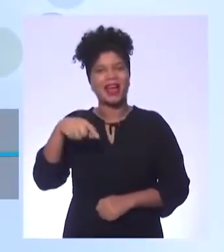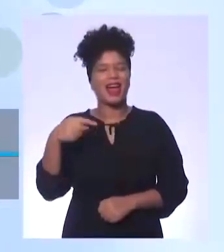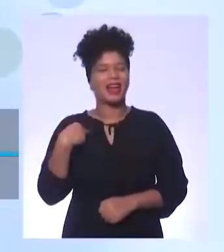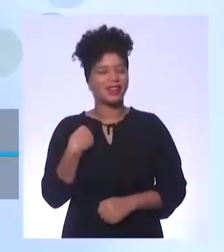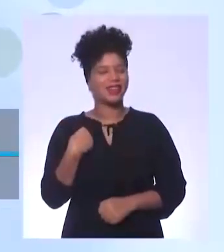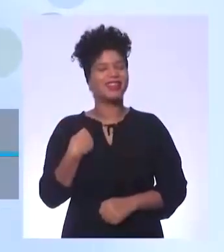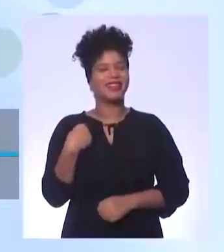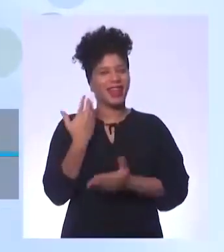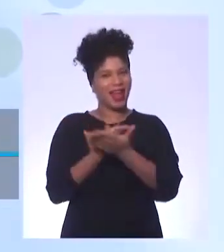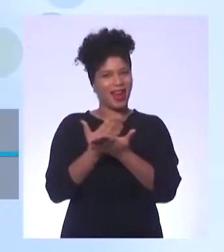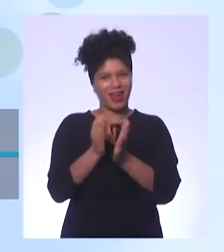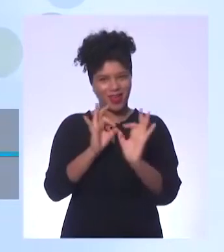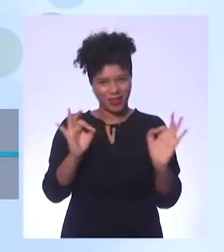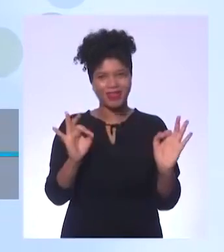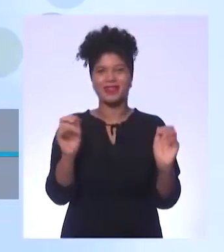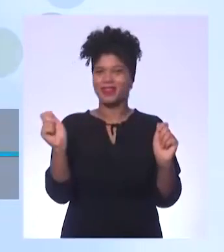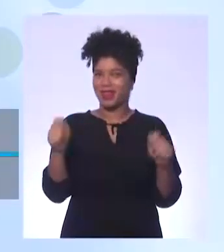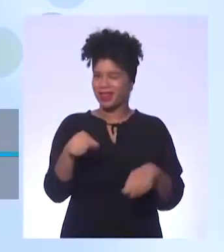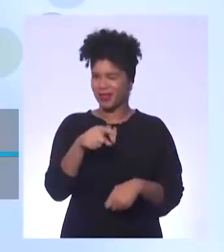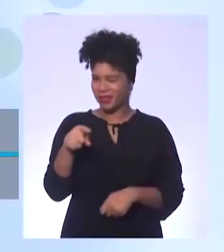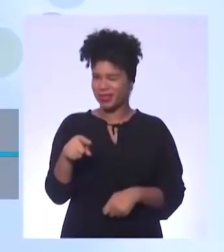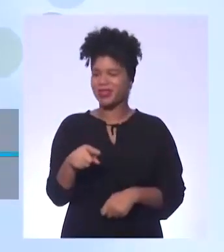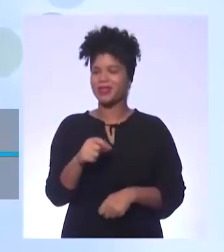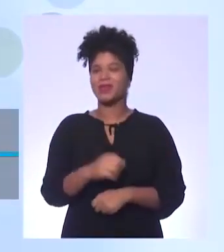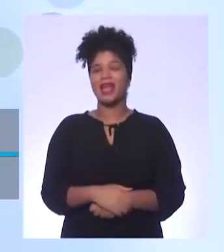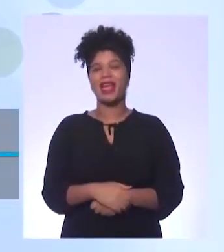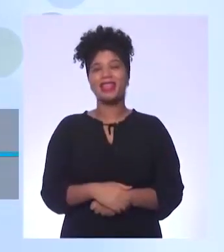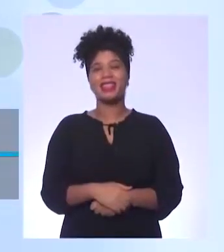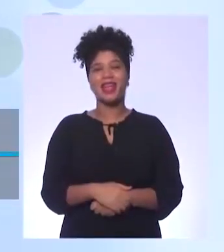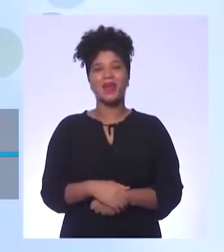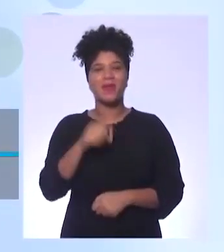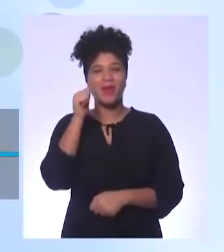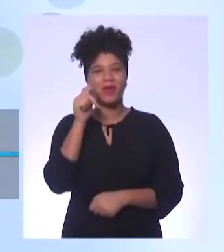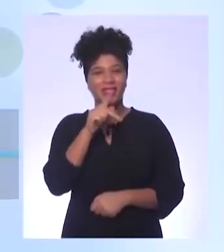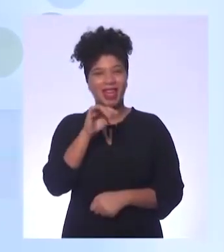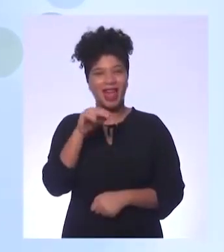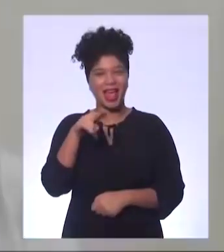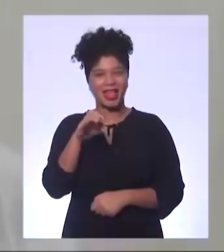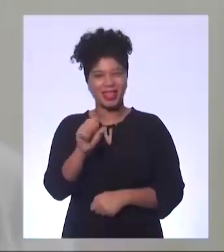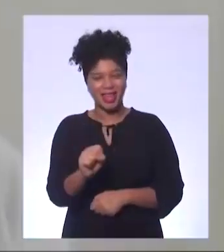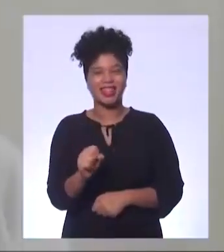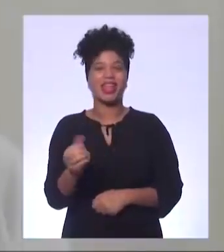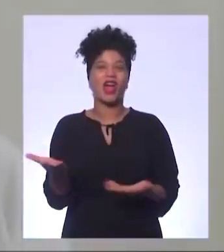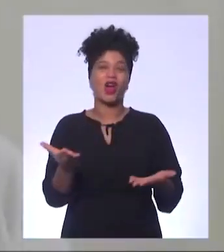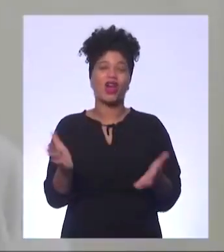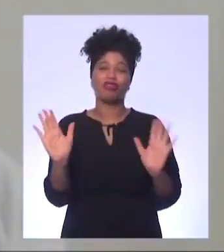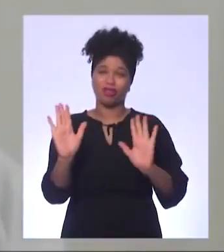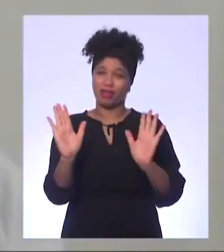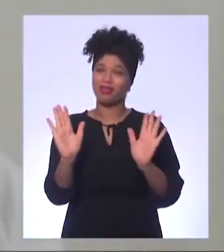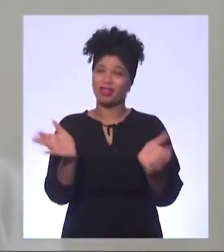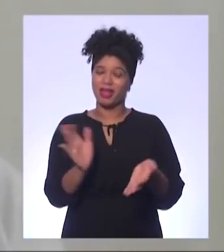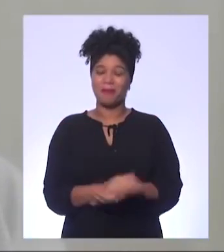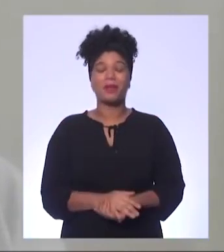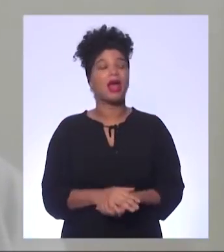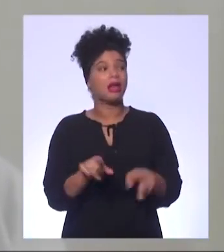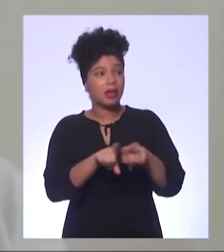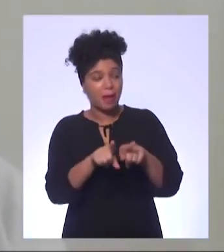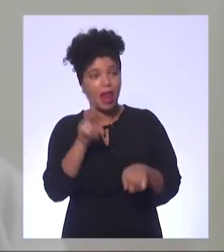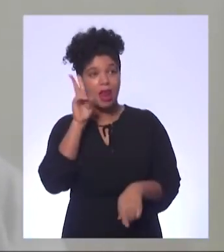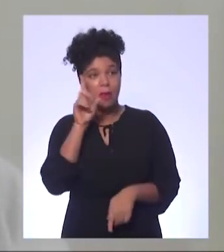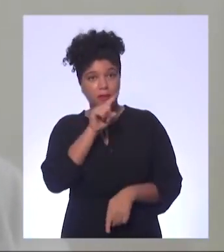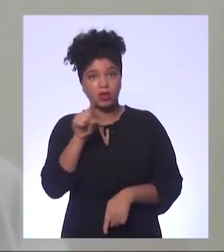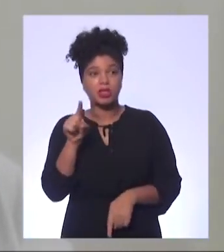aula bem legal, tá bom? Professora Inês, vamos nos despedir? Vamos. Também quero lembrar para os alunos, se eles